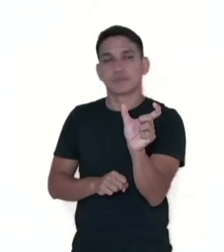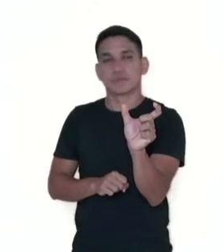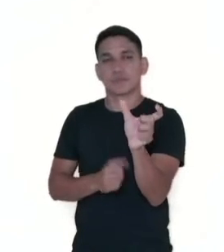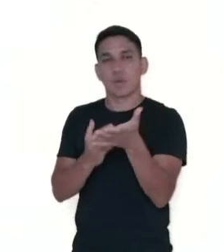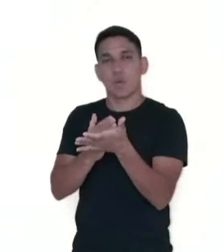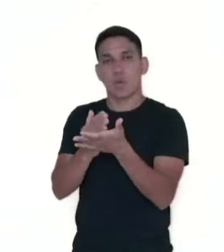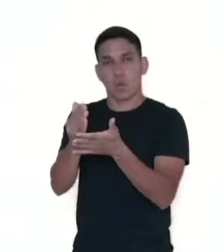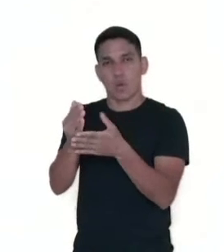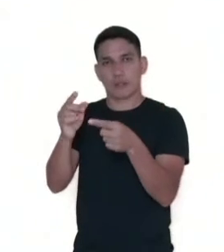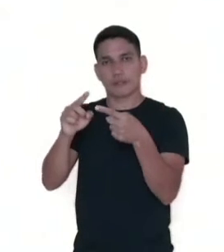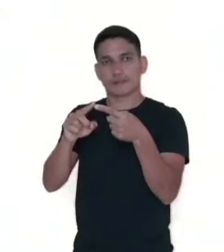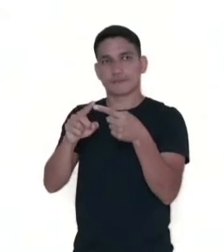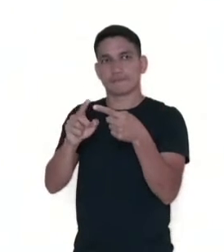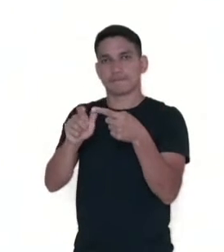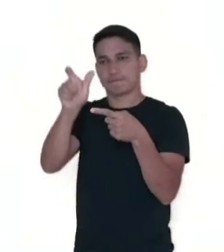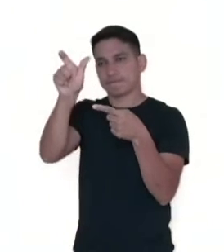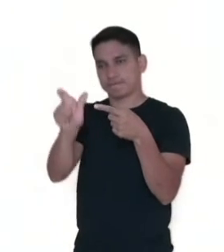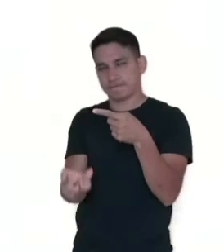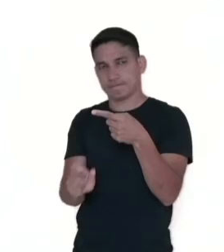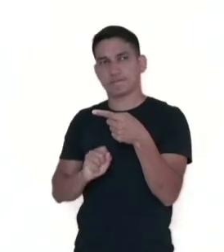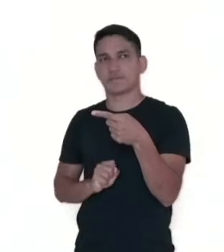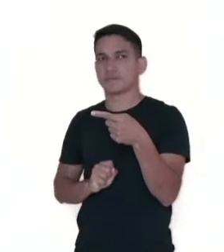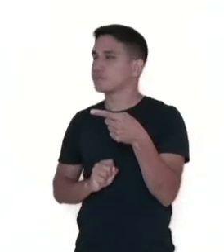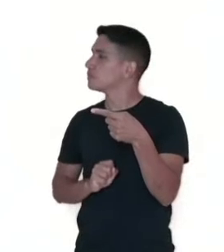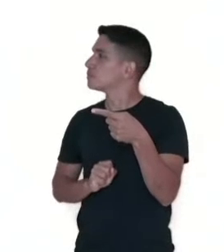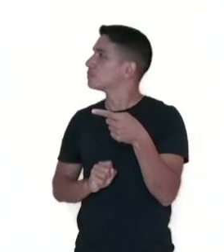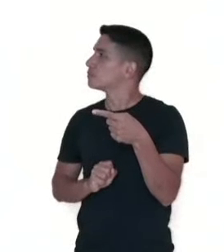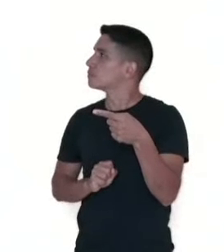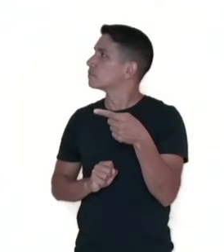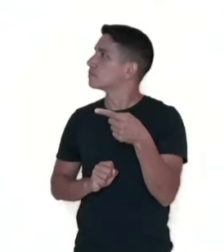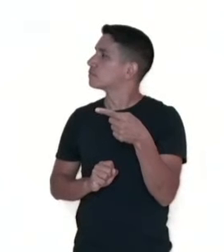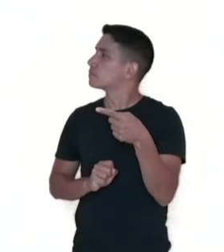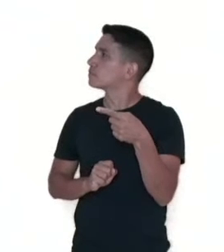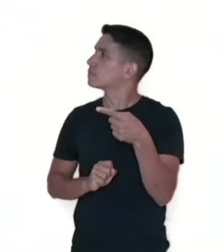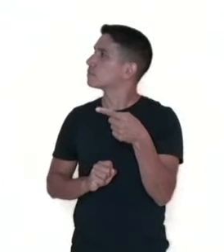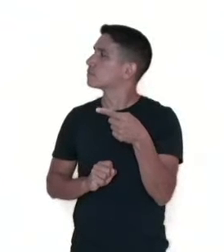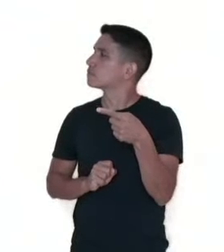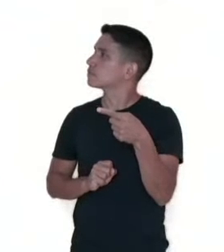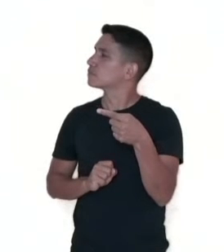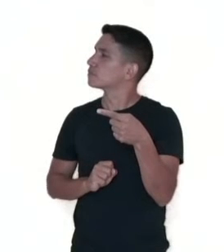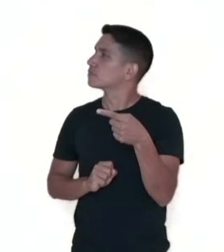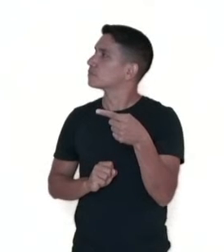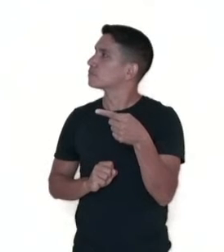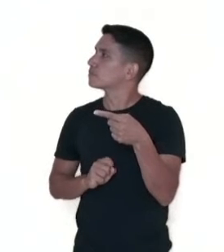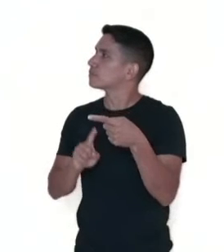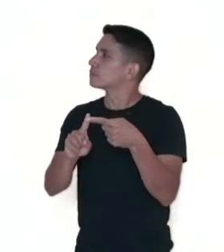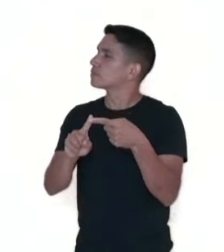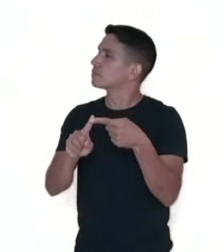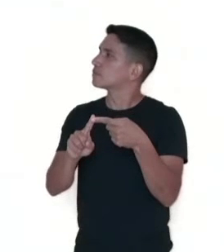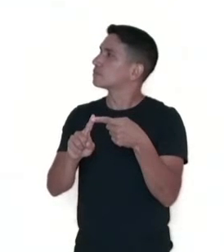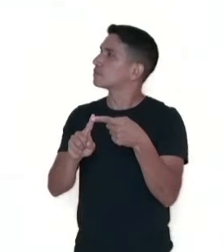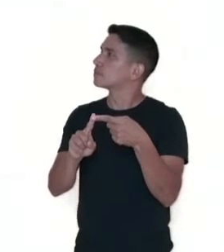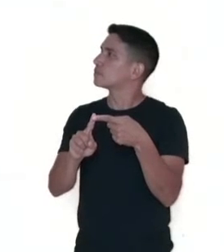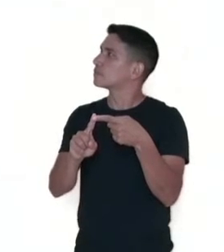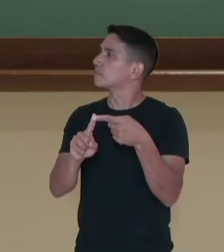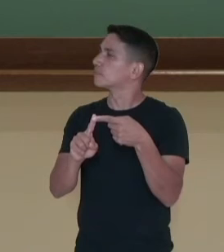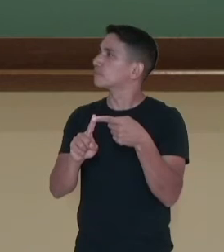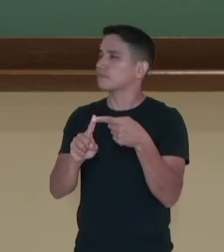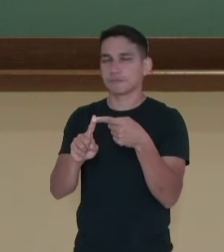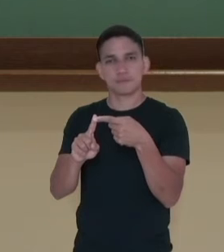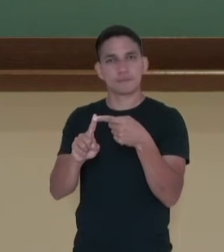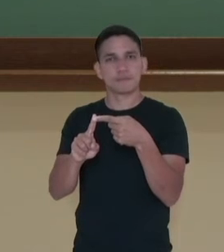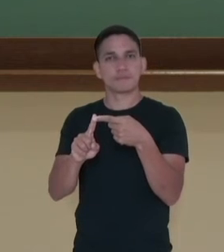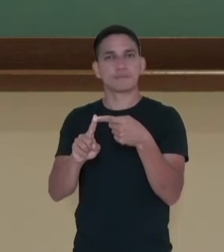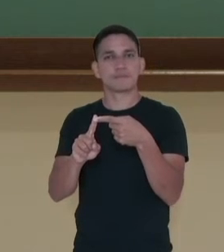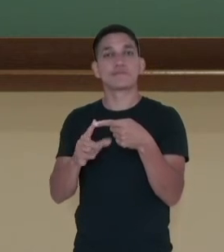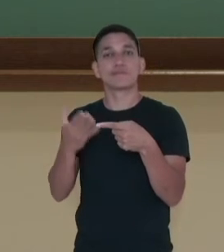empiezas, ella empieza. Nosotros, nosotras empezamos, vosotros, vosotras empezáis, ellos, ellas empieza.